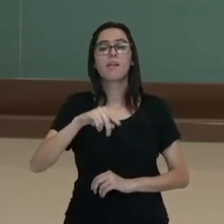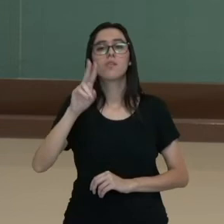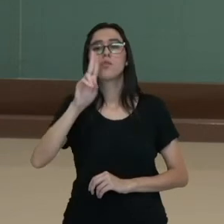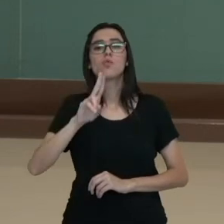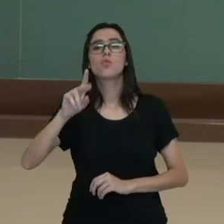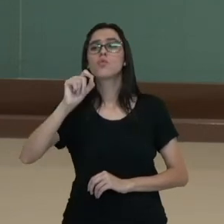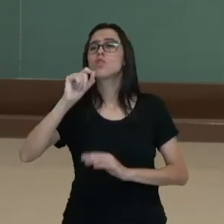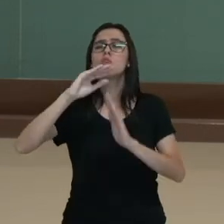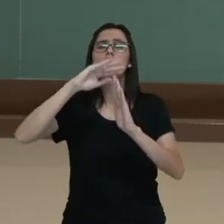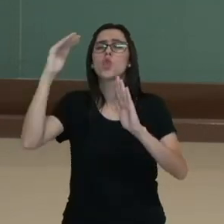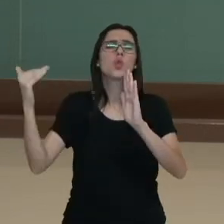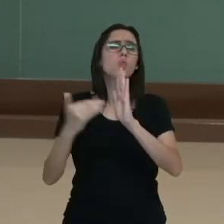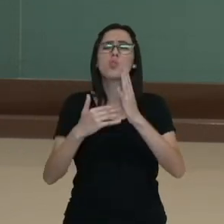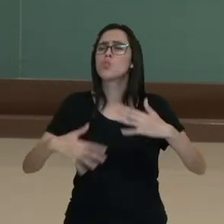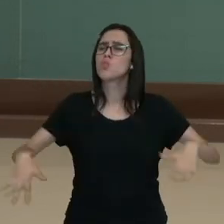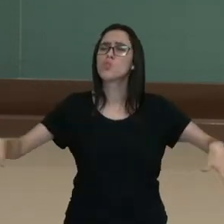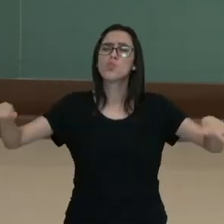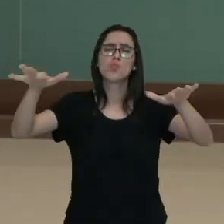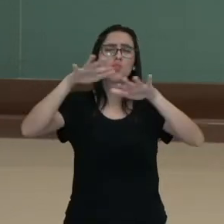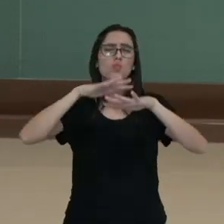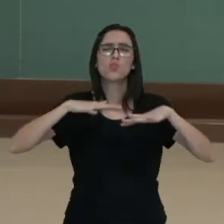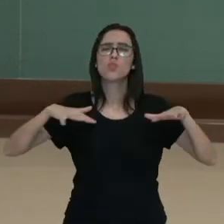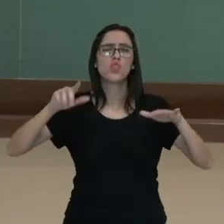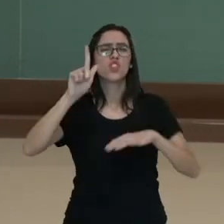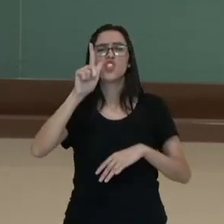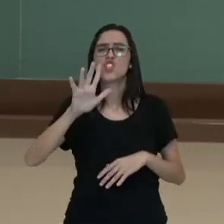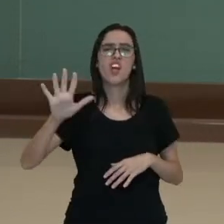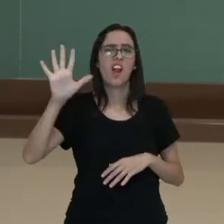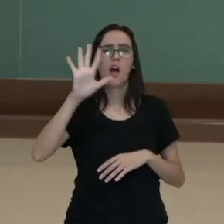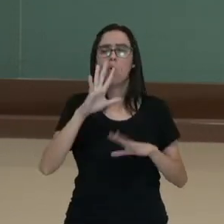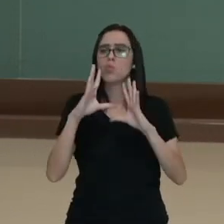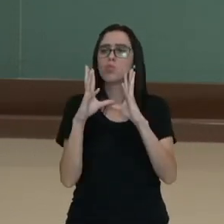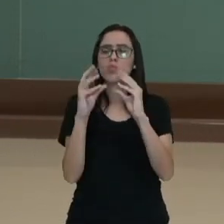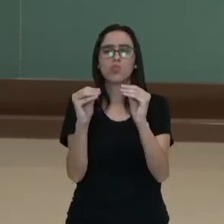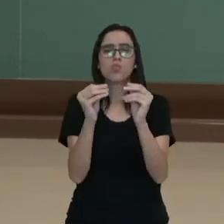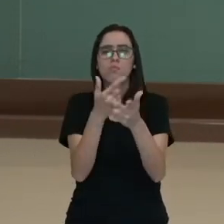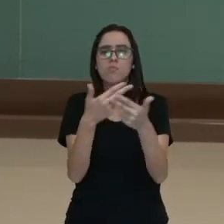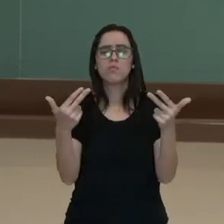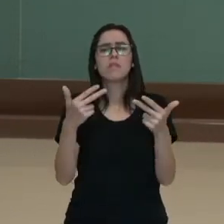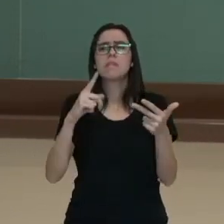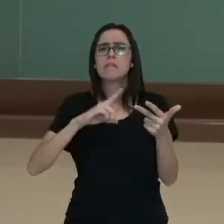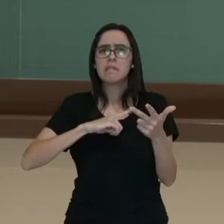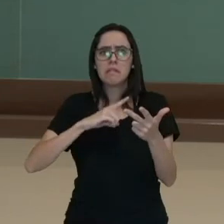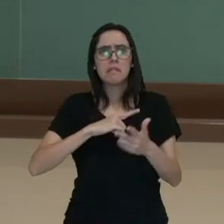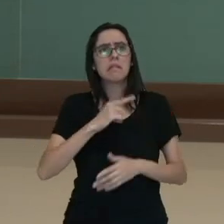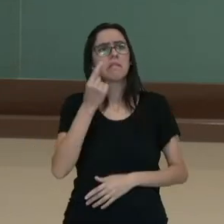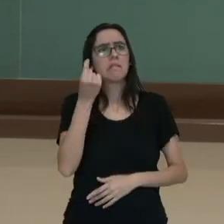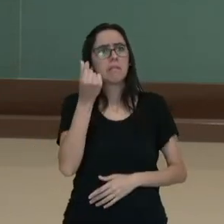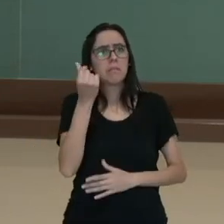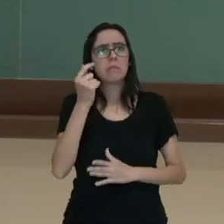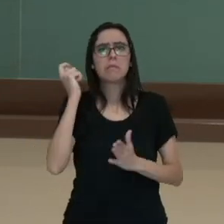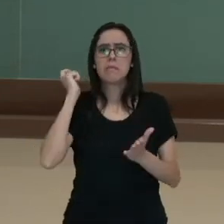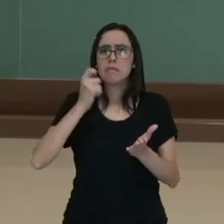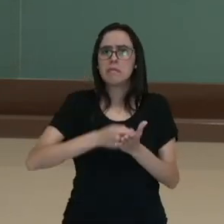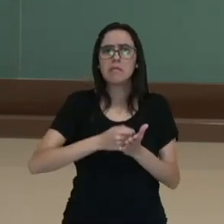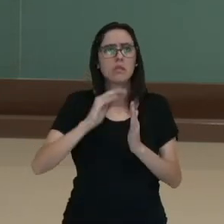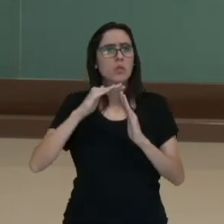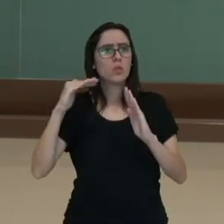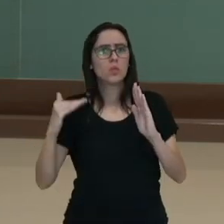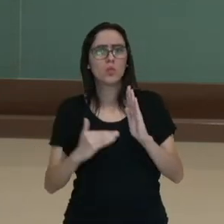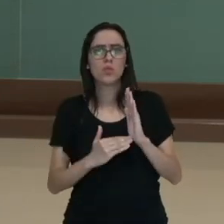pronome indefinido para generalizar essa situação. Por que que tudo tem que ter um valor? Por que que tudo tem que ter um